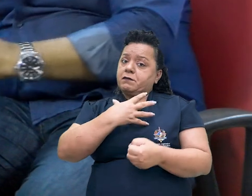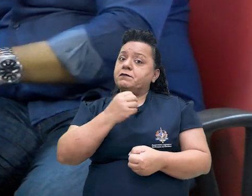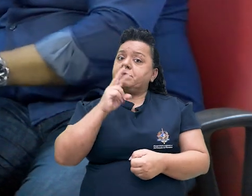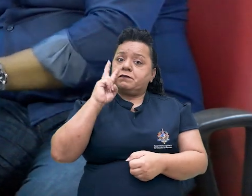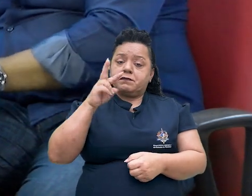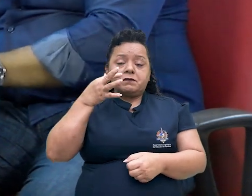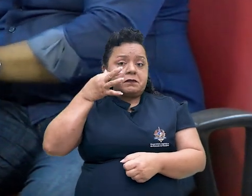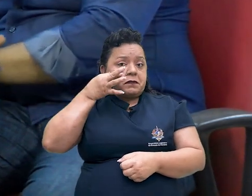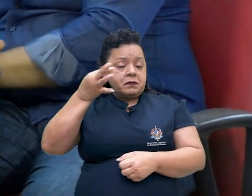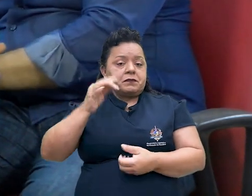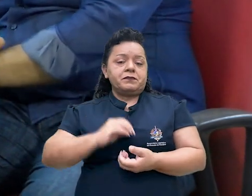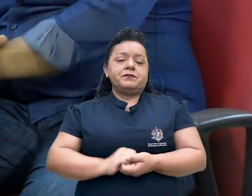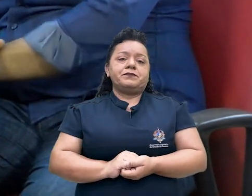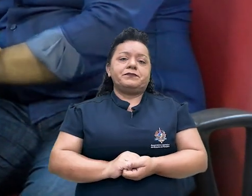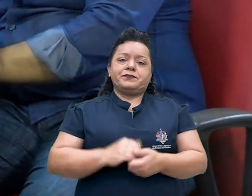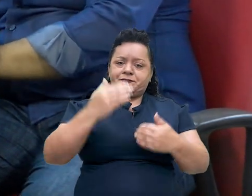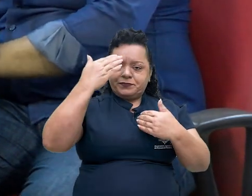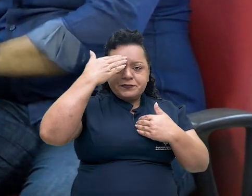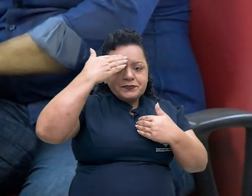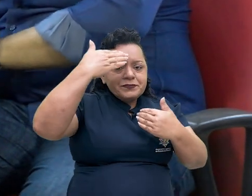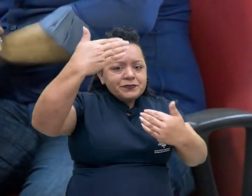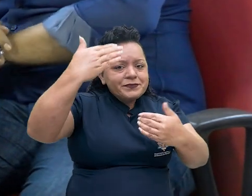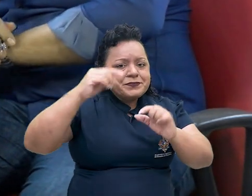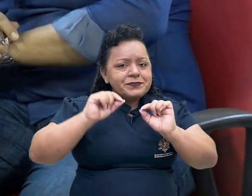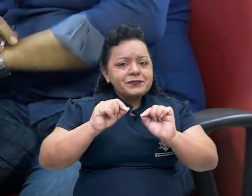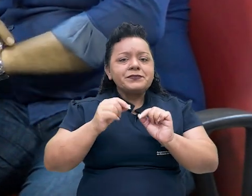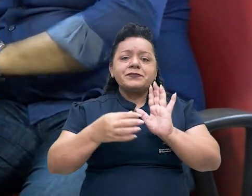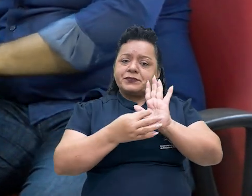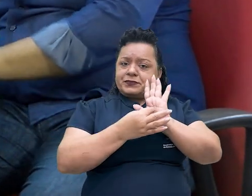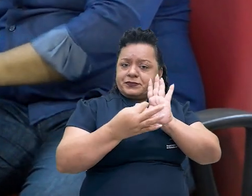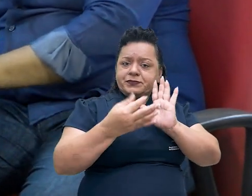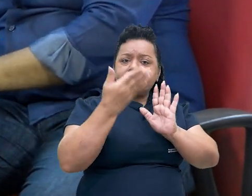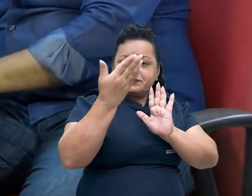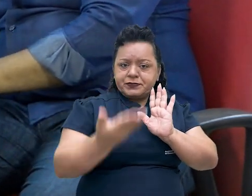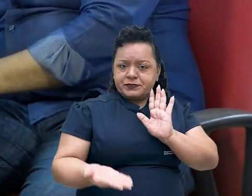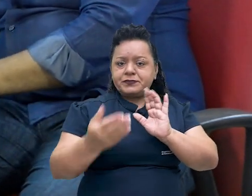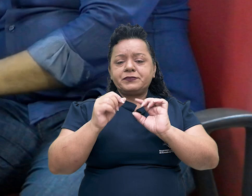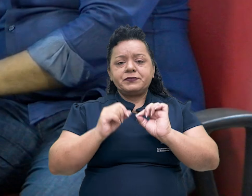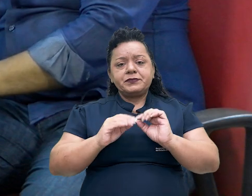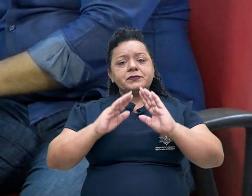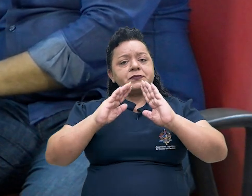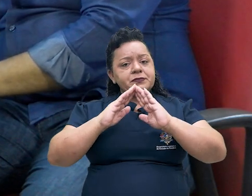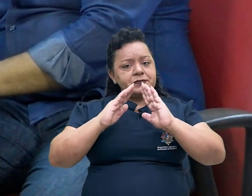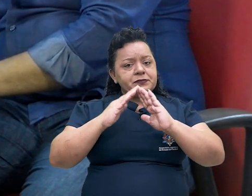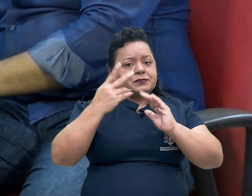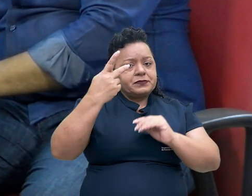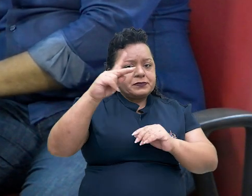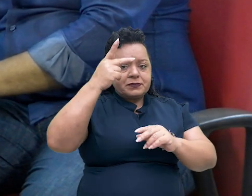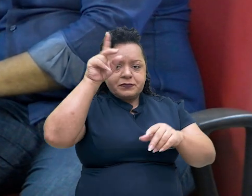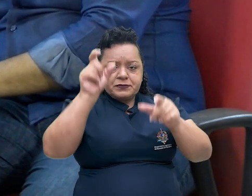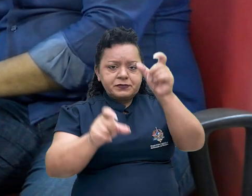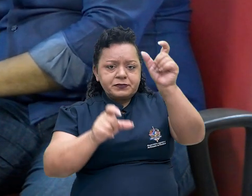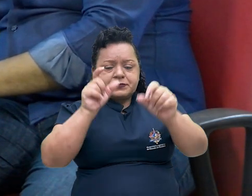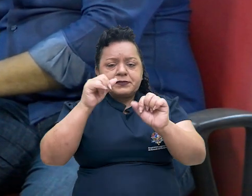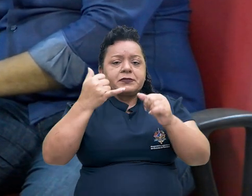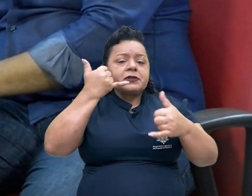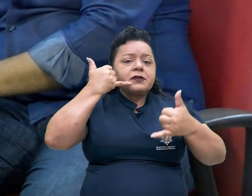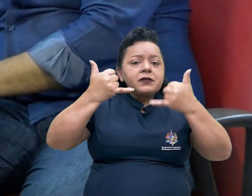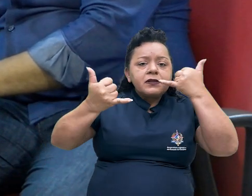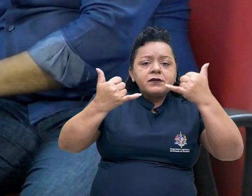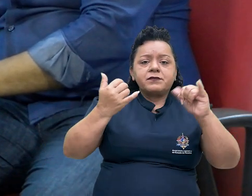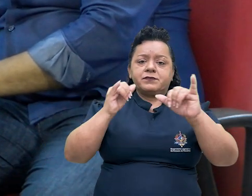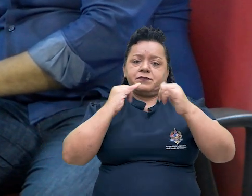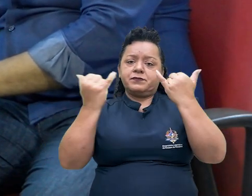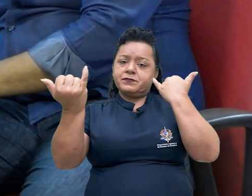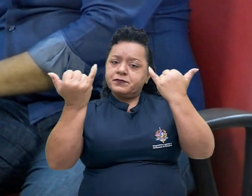filha mas Anderson Eu Quero aqui agradecer vou deixar para você falar com um telespectador que tá em casa agora